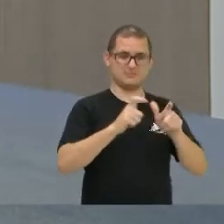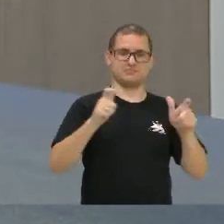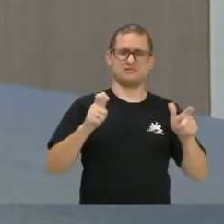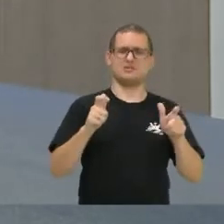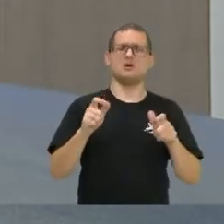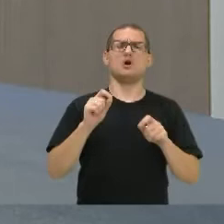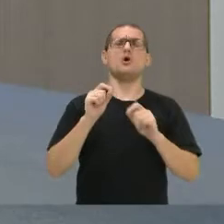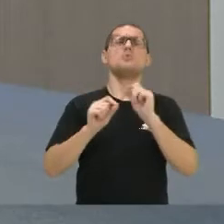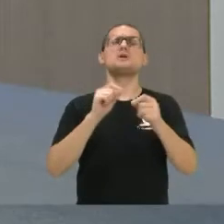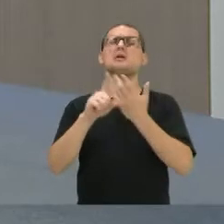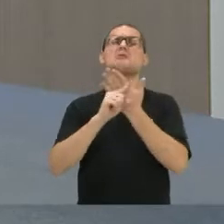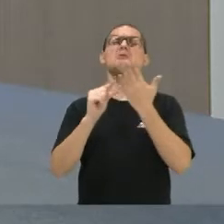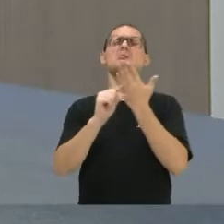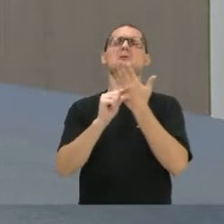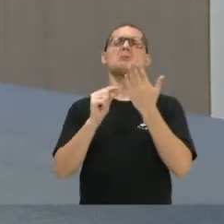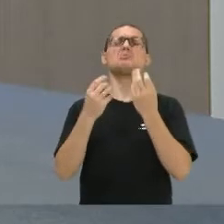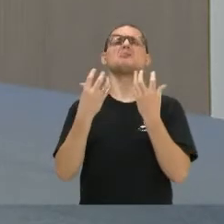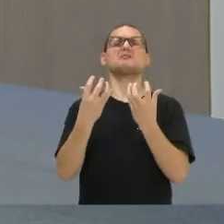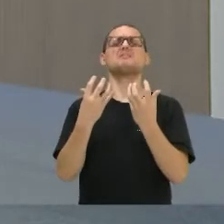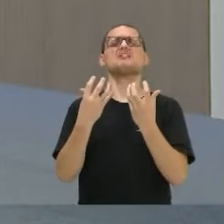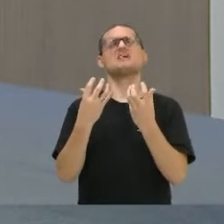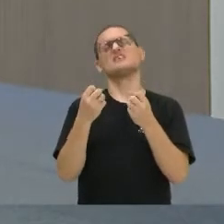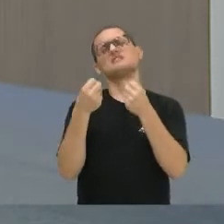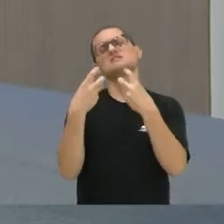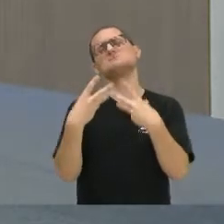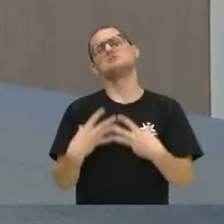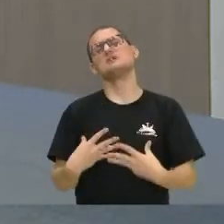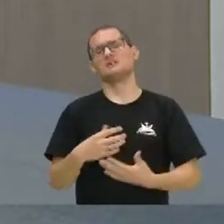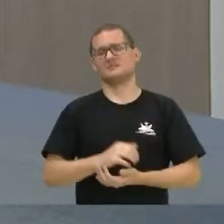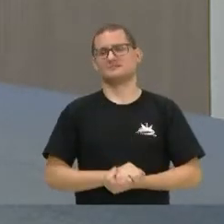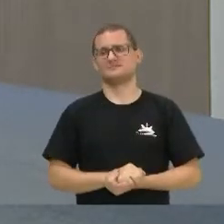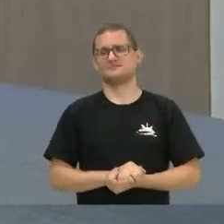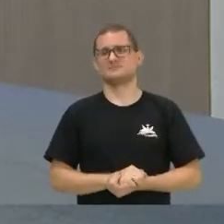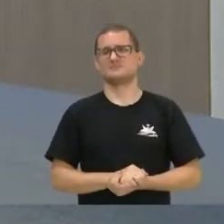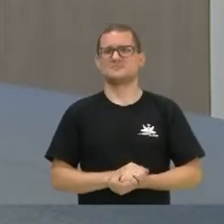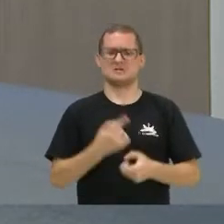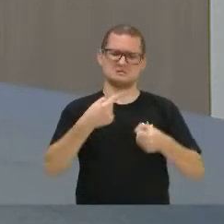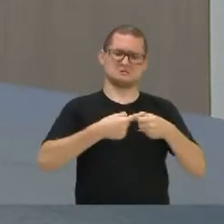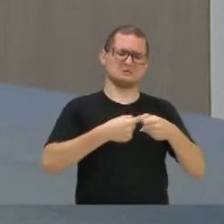a intenção do autor lá na grande cidade